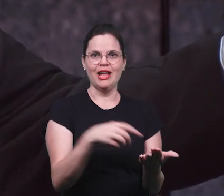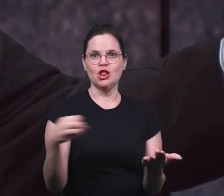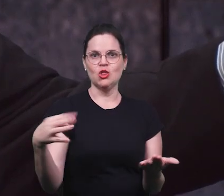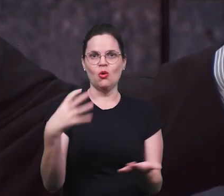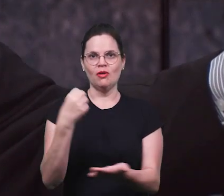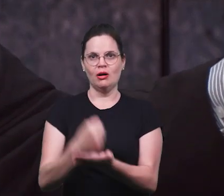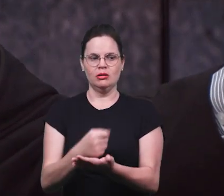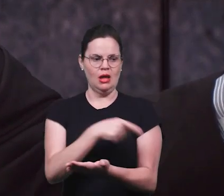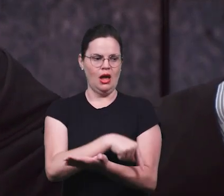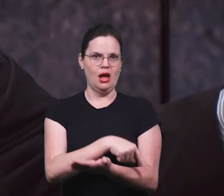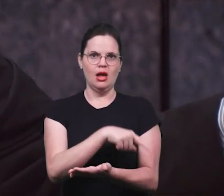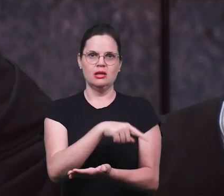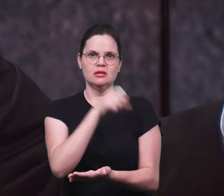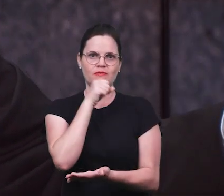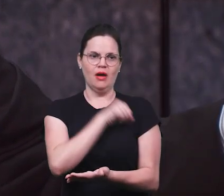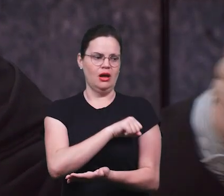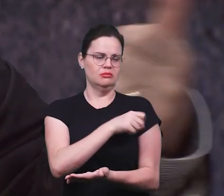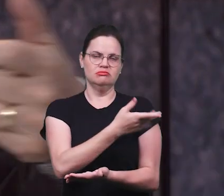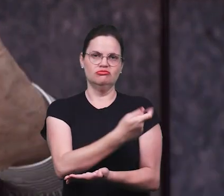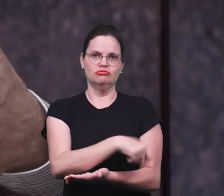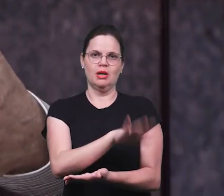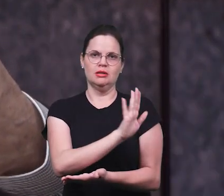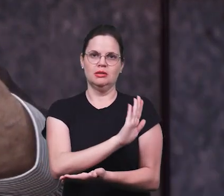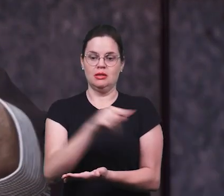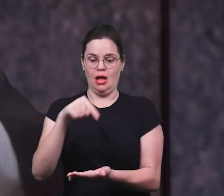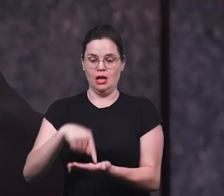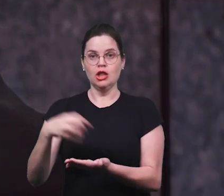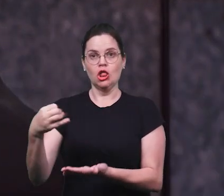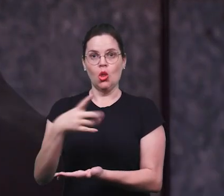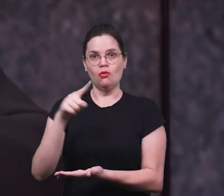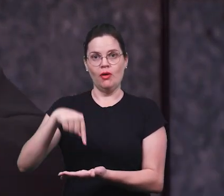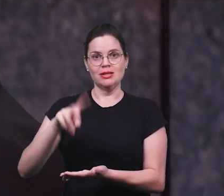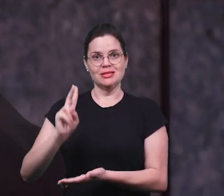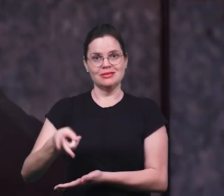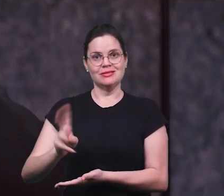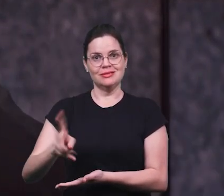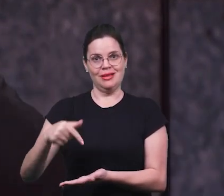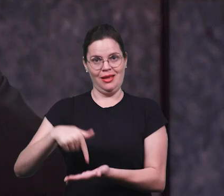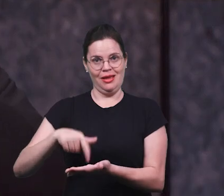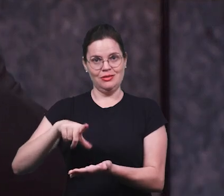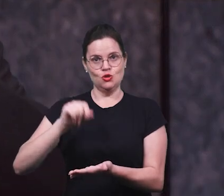existir, passou a vigorar o novo, porque o novo, ele